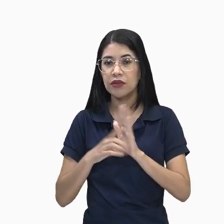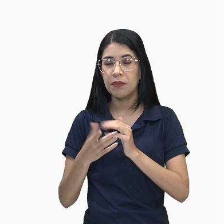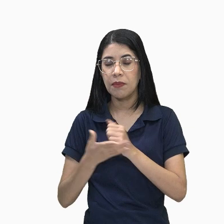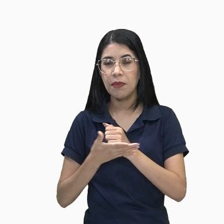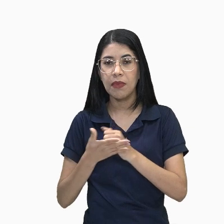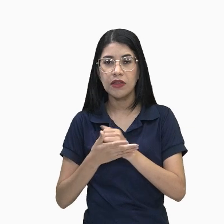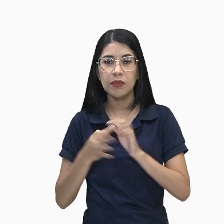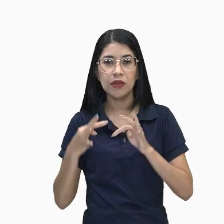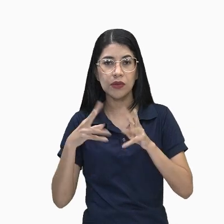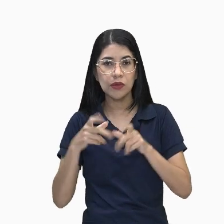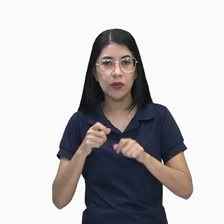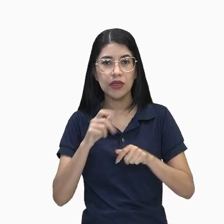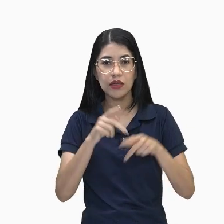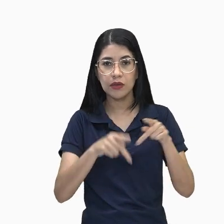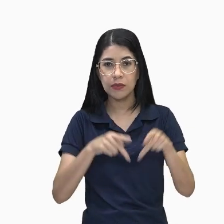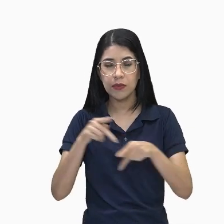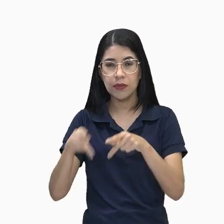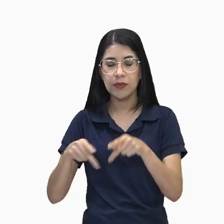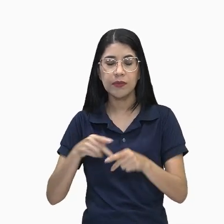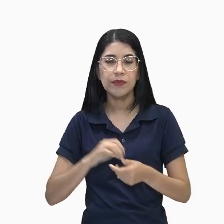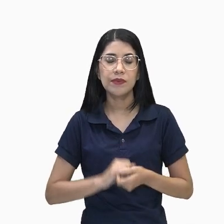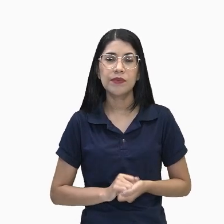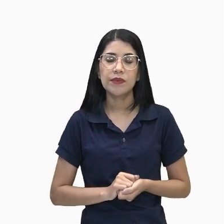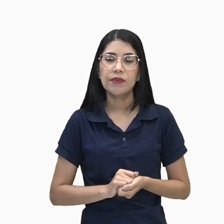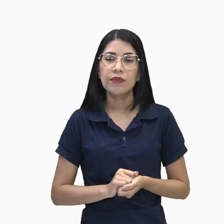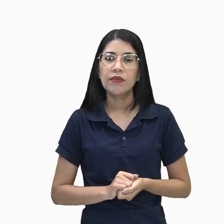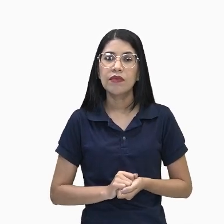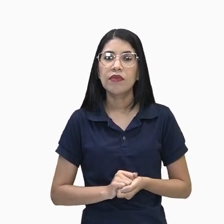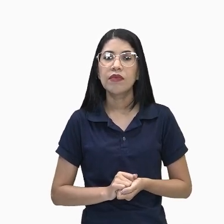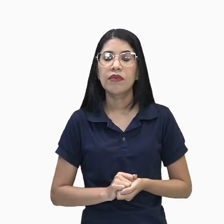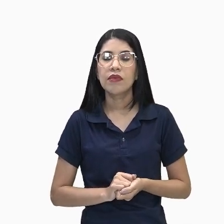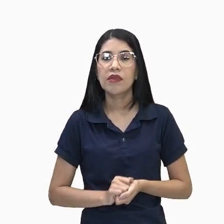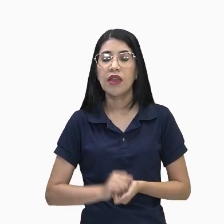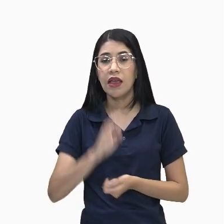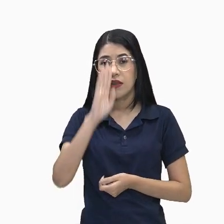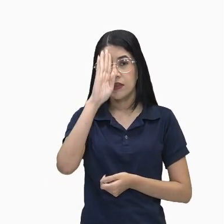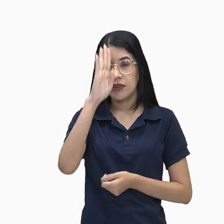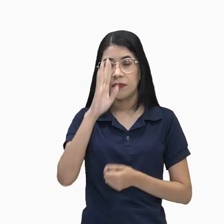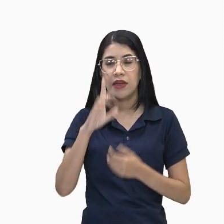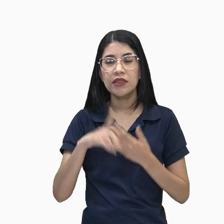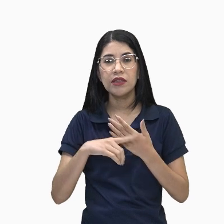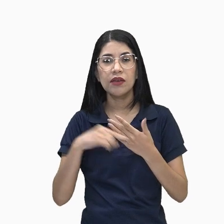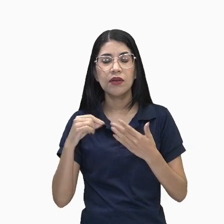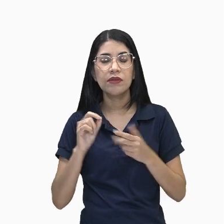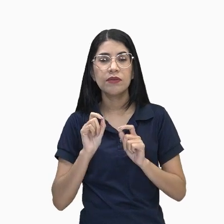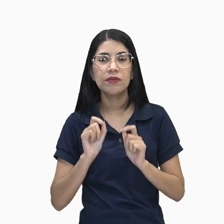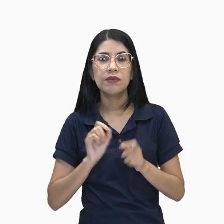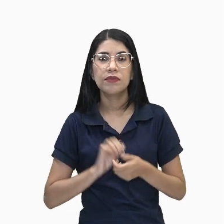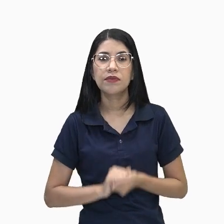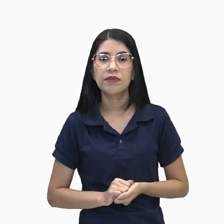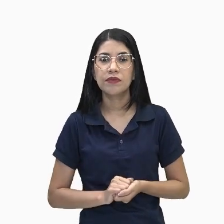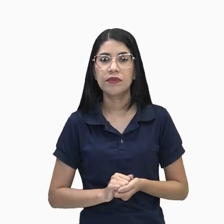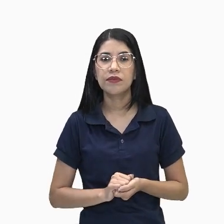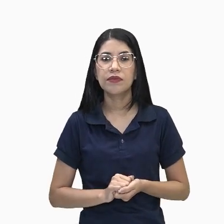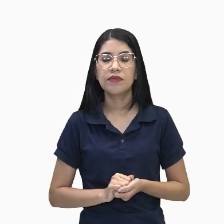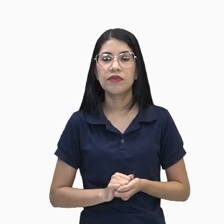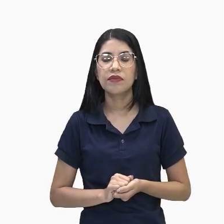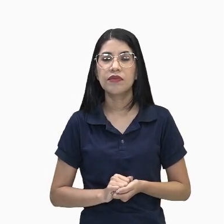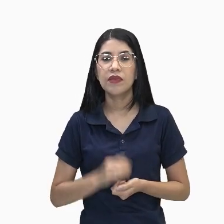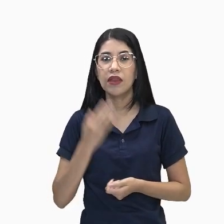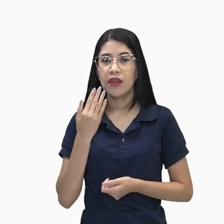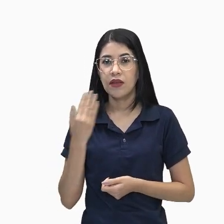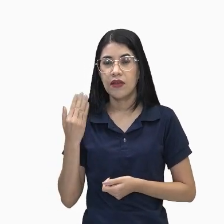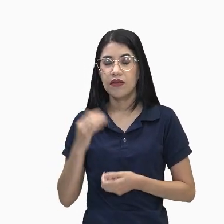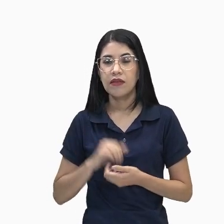os cidadãos. Quais são os principais teóricos dessa corrente aí política? Nós temos